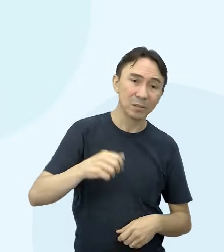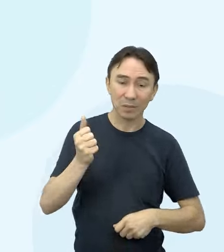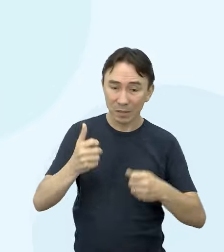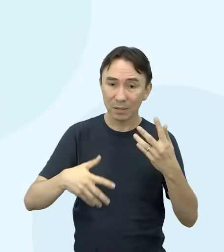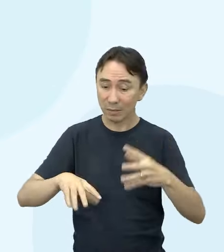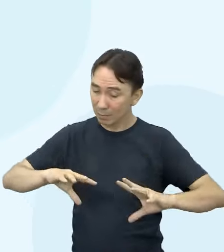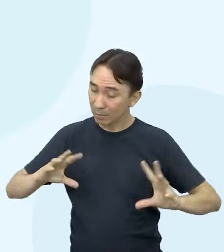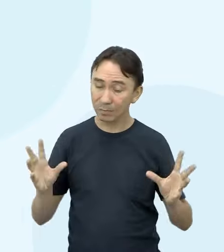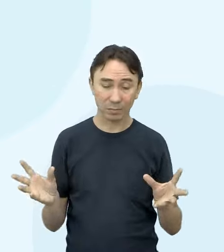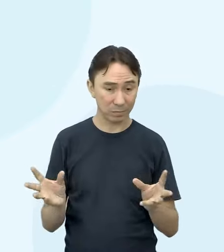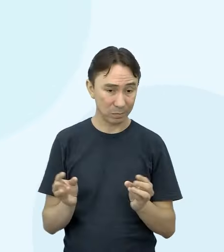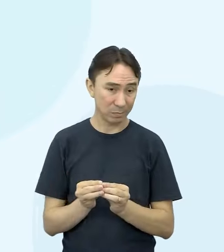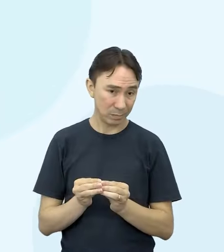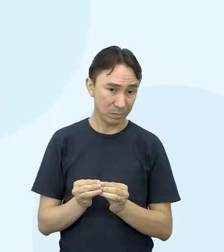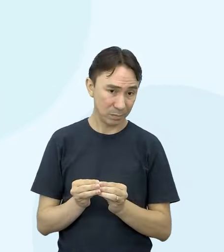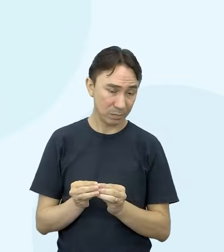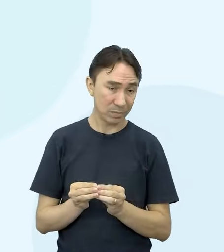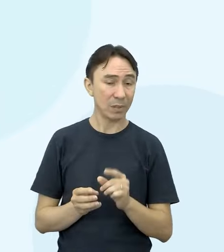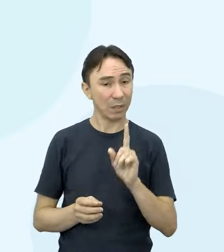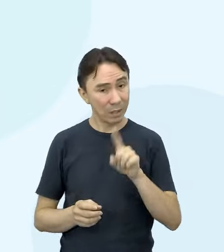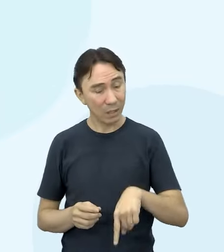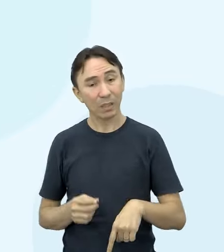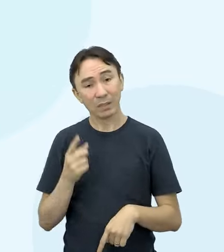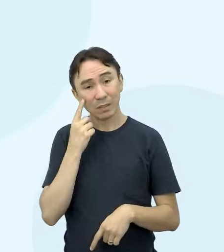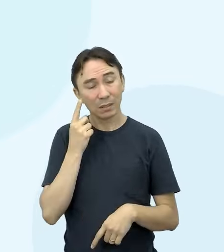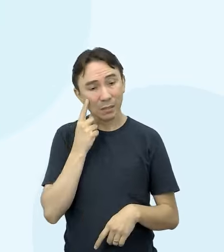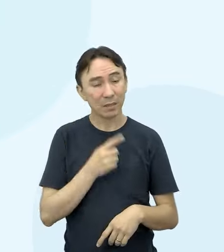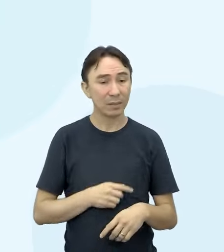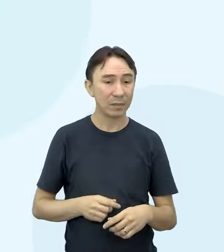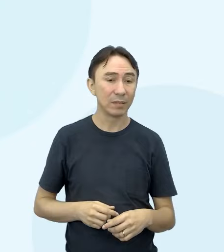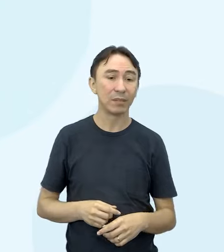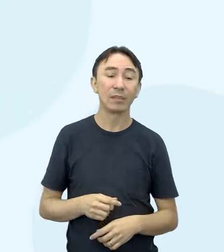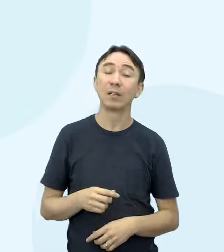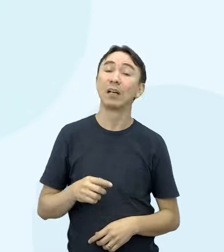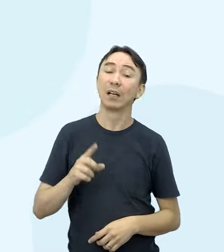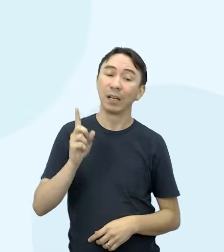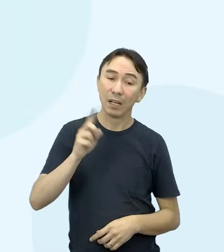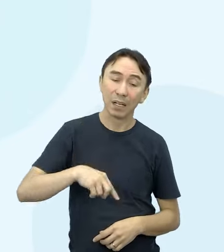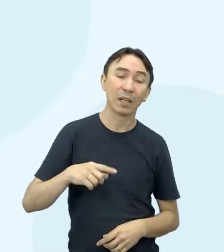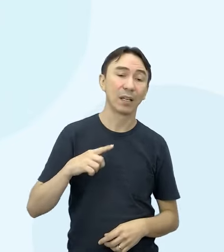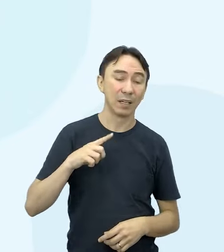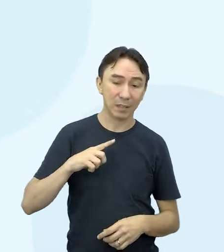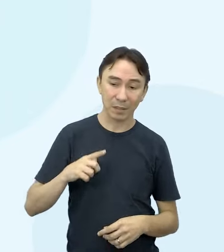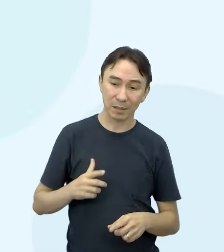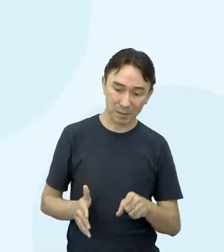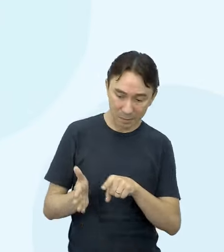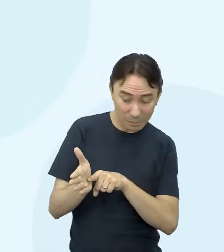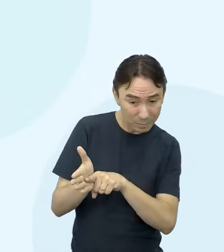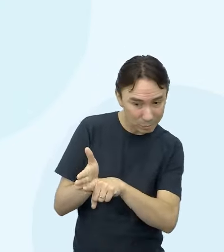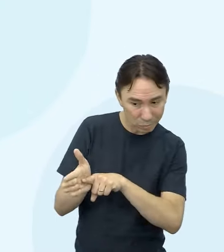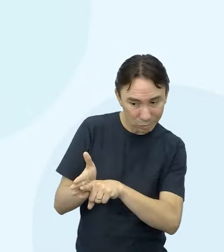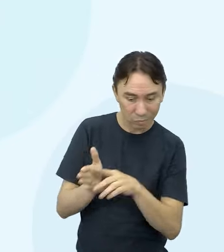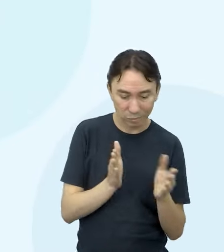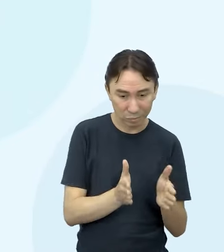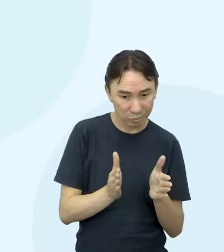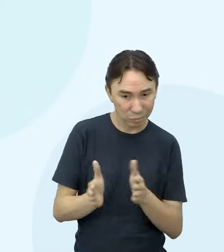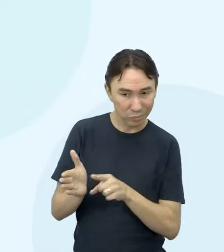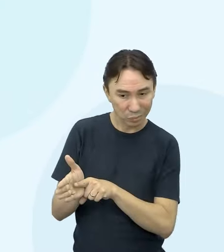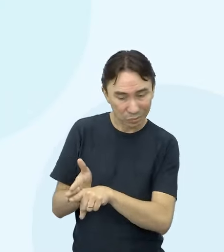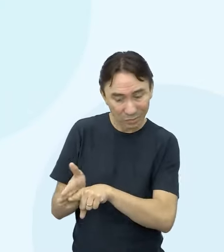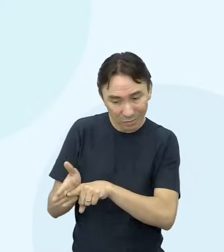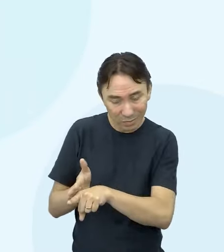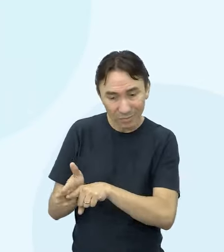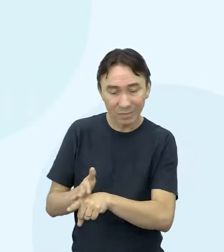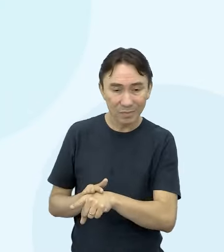né, dessa integração, né? Quando diz ali, olha, aborda processos investigativos, questões a respeito do